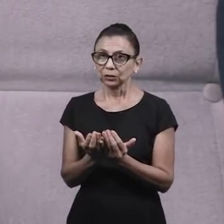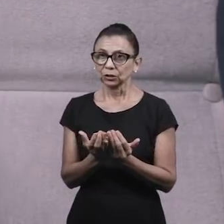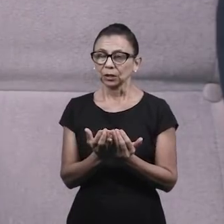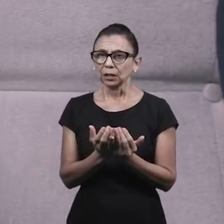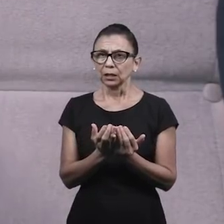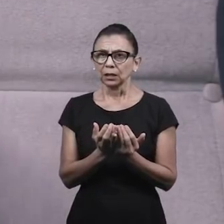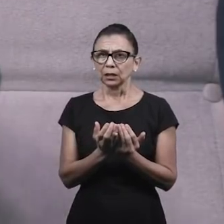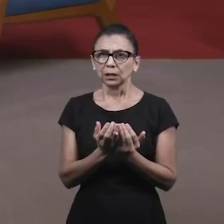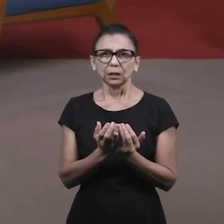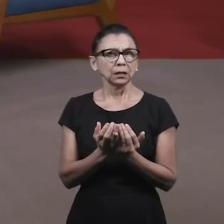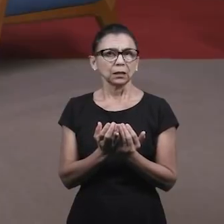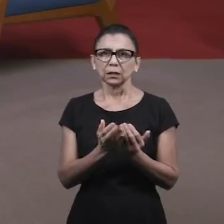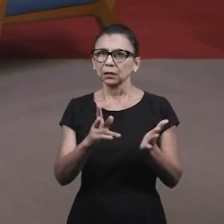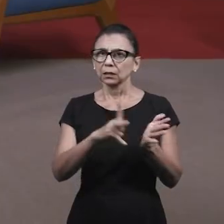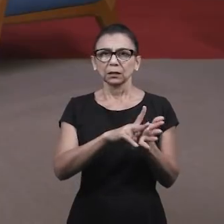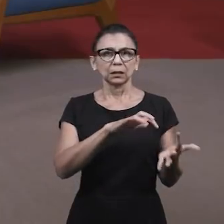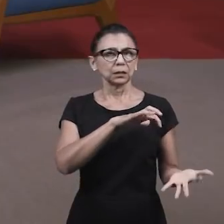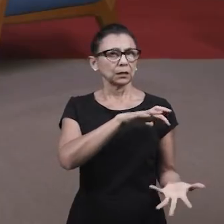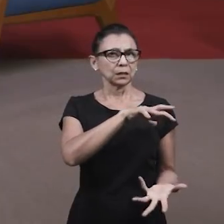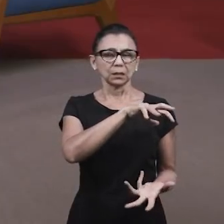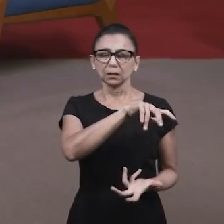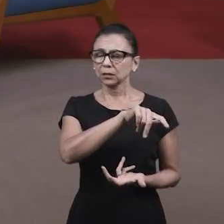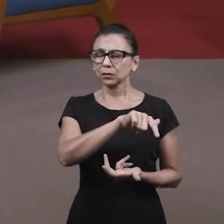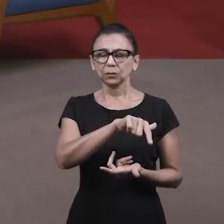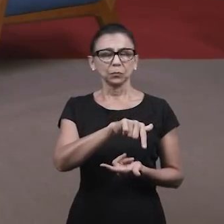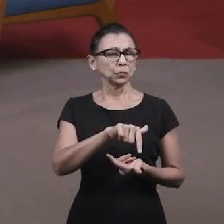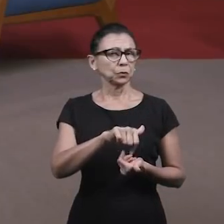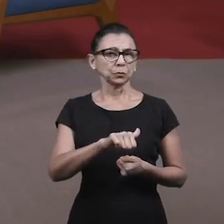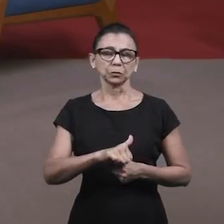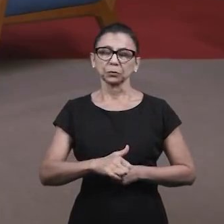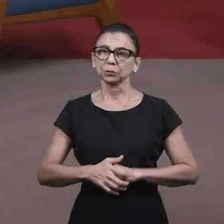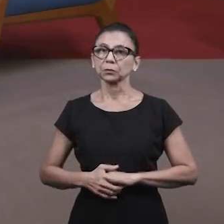interesses. Agora, como é que nós vamos sobreviver nisso, Daniel?